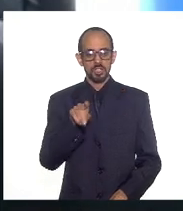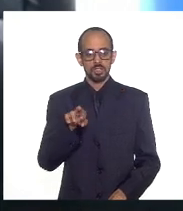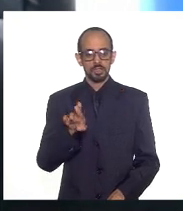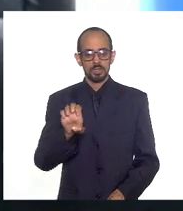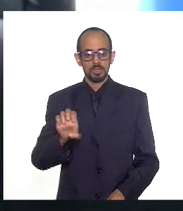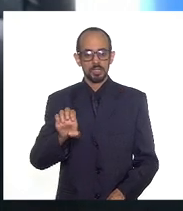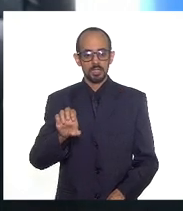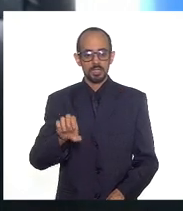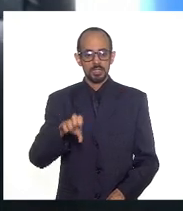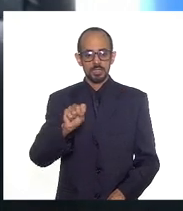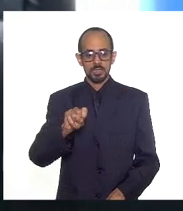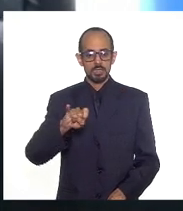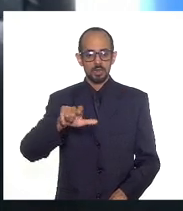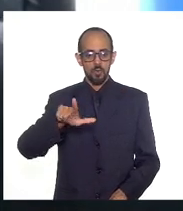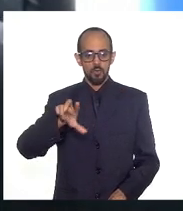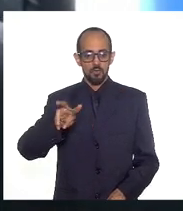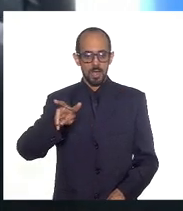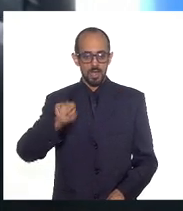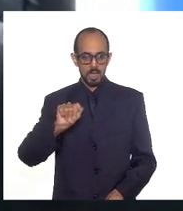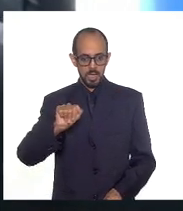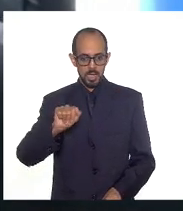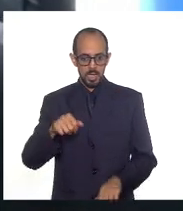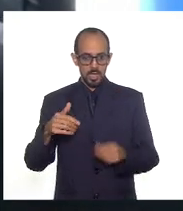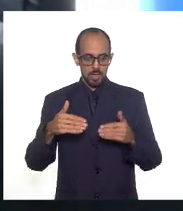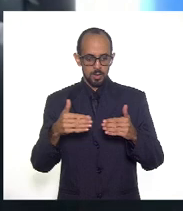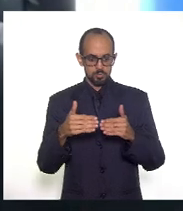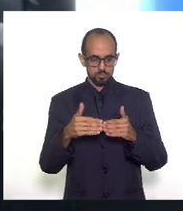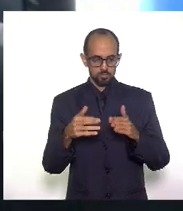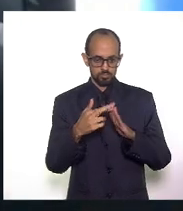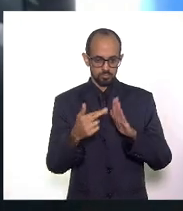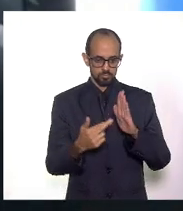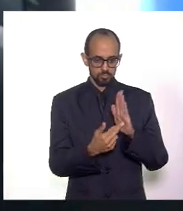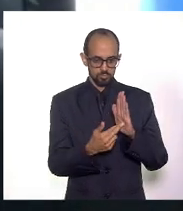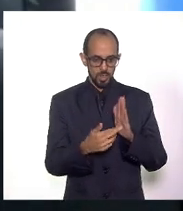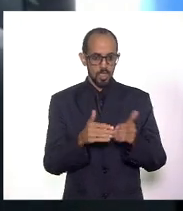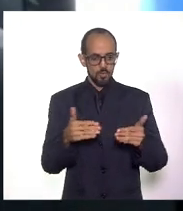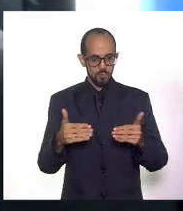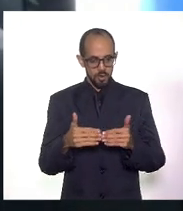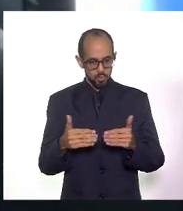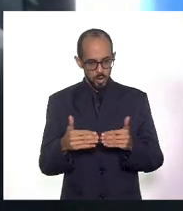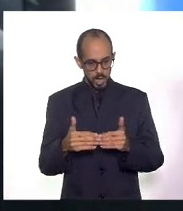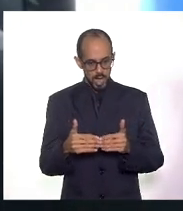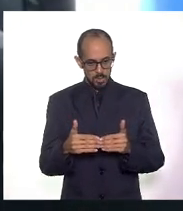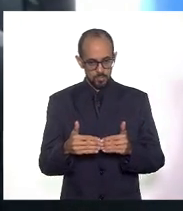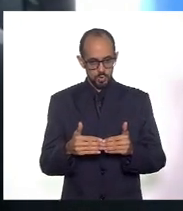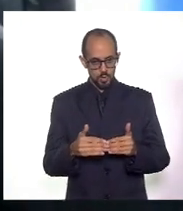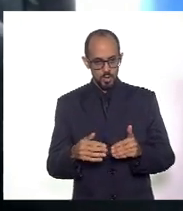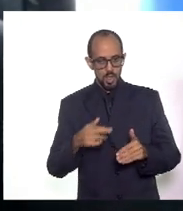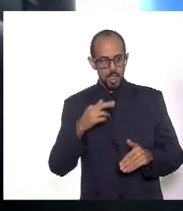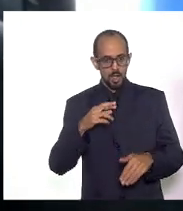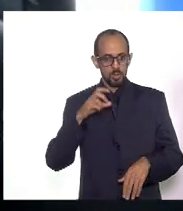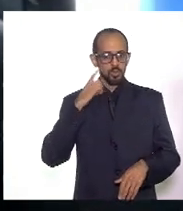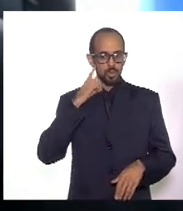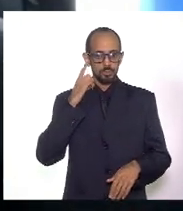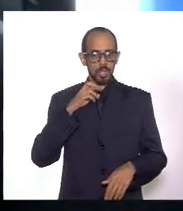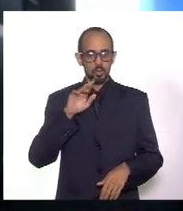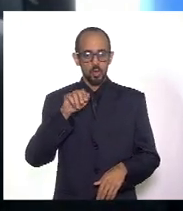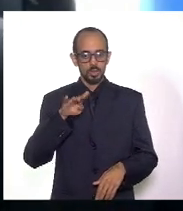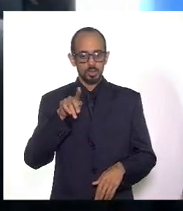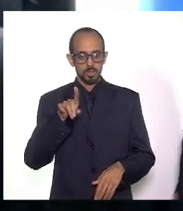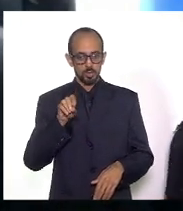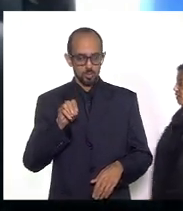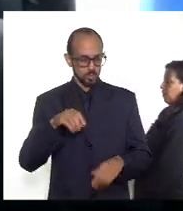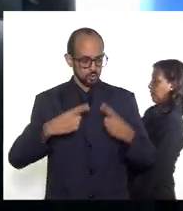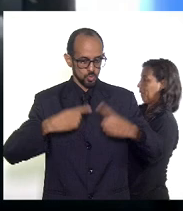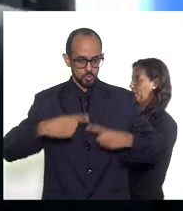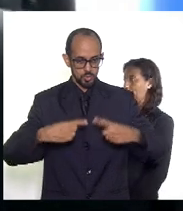Pimenta. Parecer da Comissão de Normas Internas e Proposições Externas é favorável, relator, deputado Rodrigo Bacelar. Em discussão.